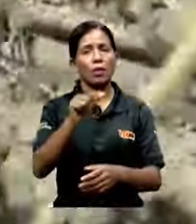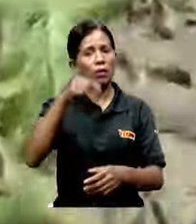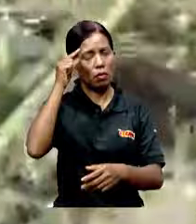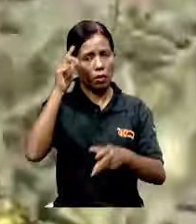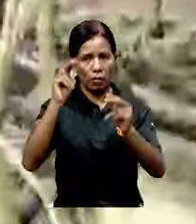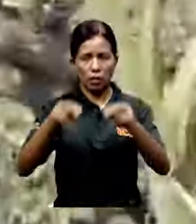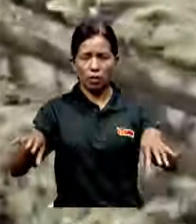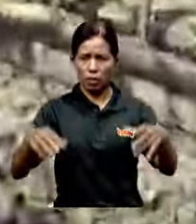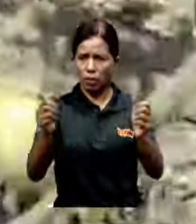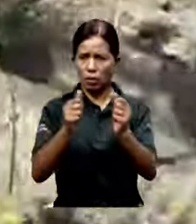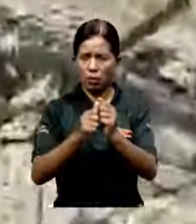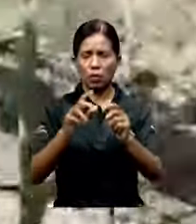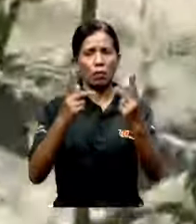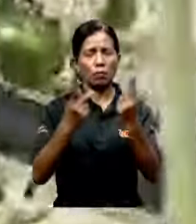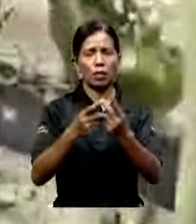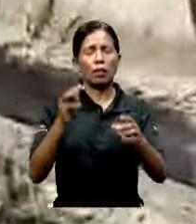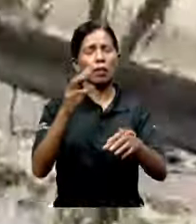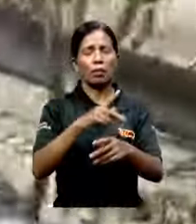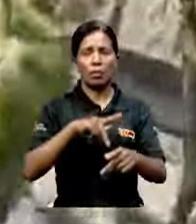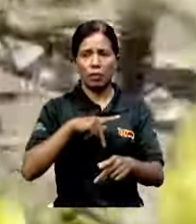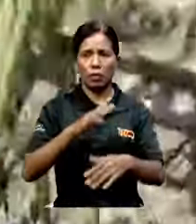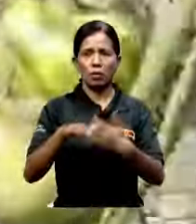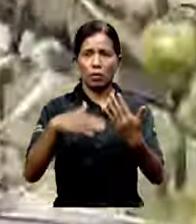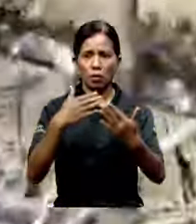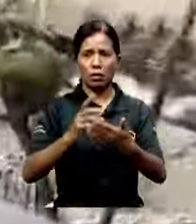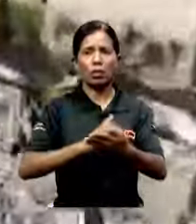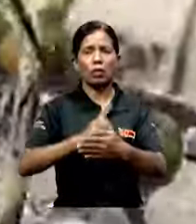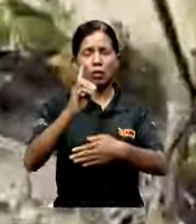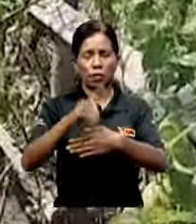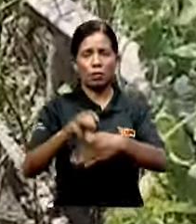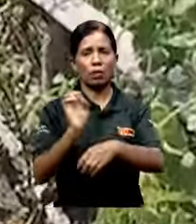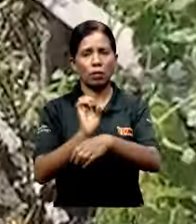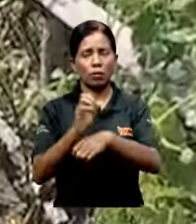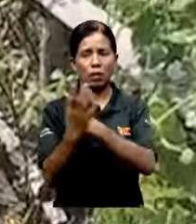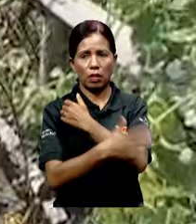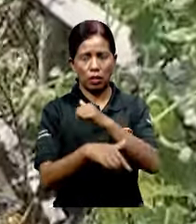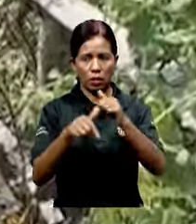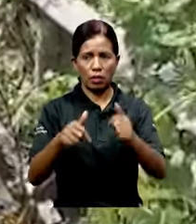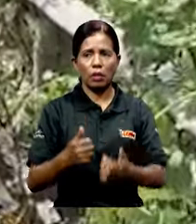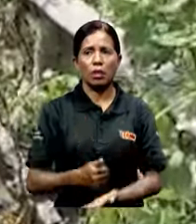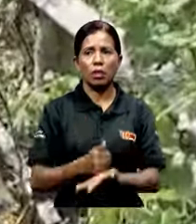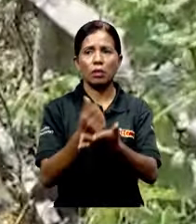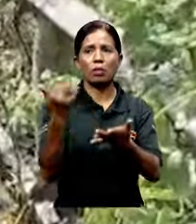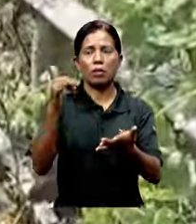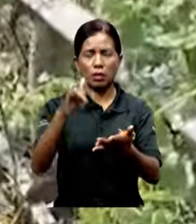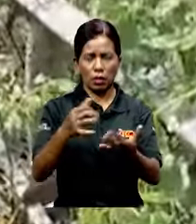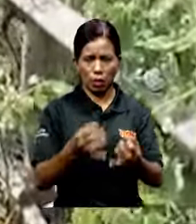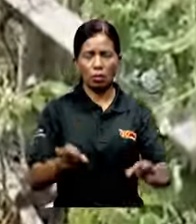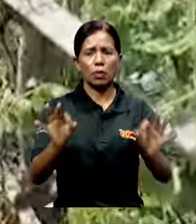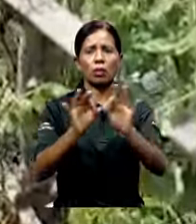persidia servisu amutu ko setor privado sira ko di bele desenvolve ekonomia iha Rai Larang. Fasilita sira kala ne mak importante